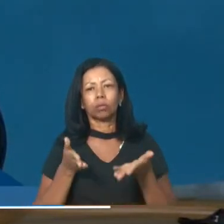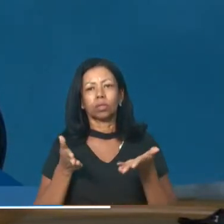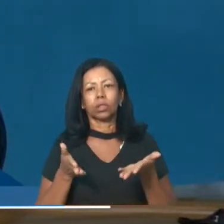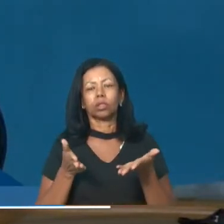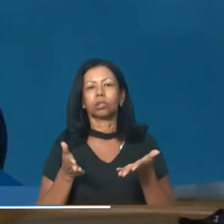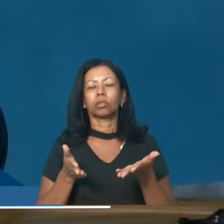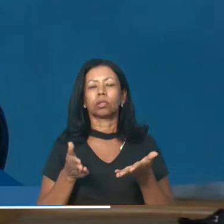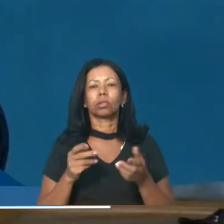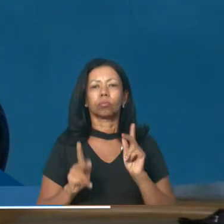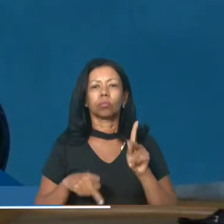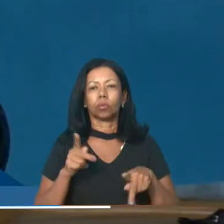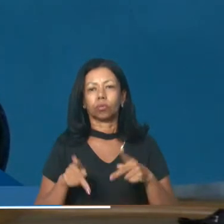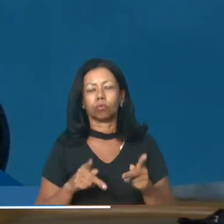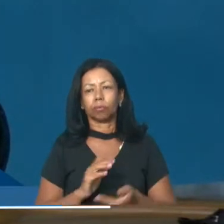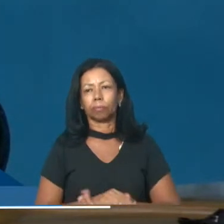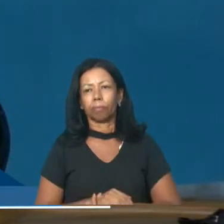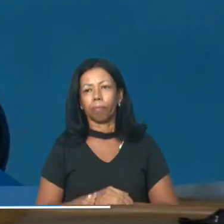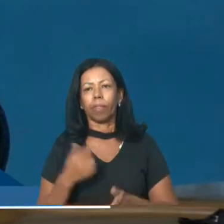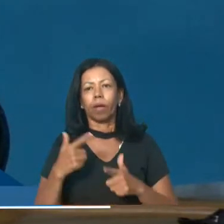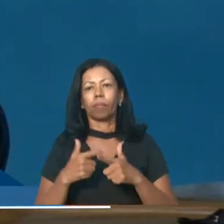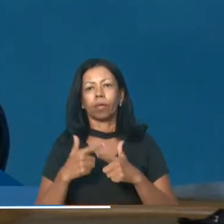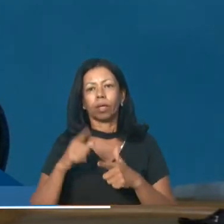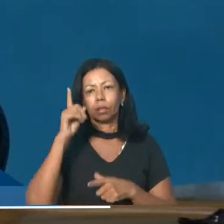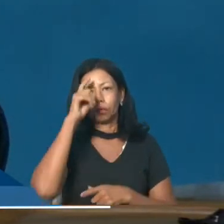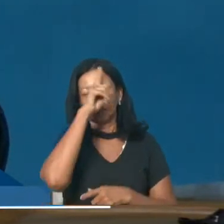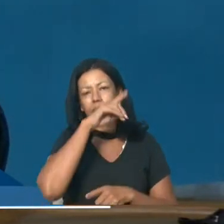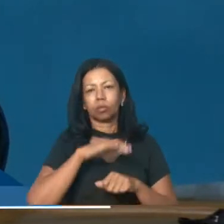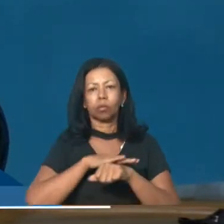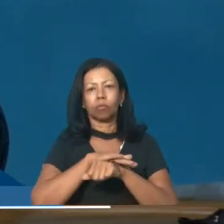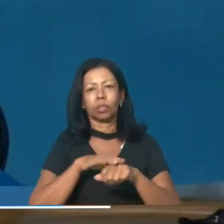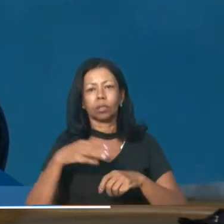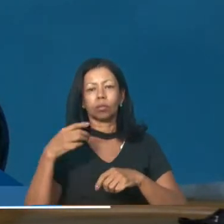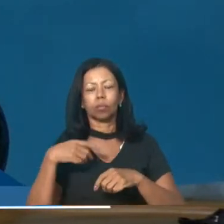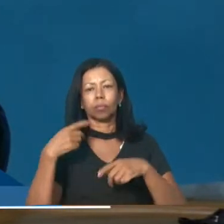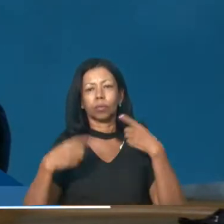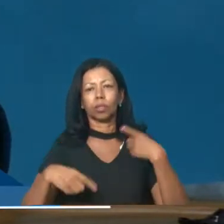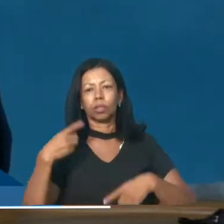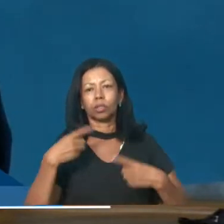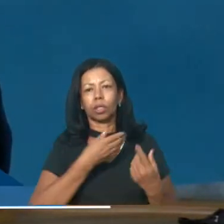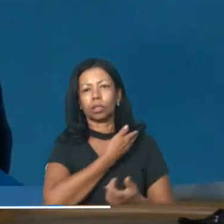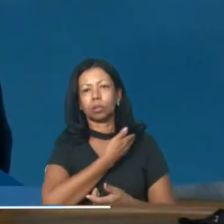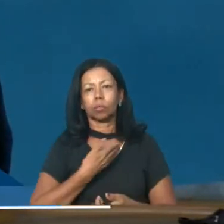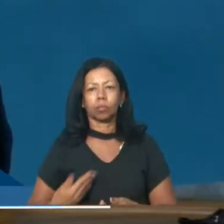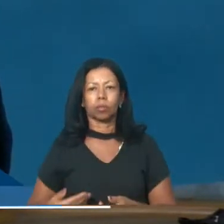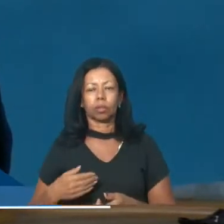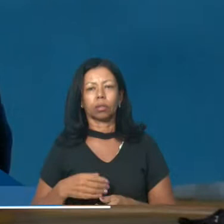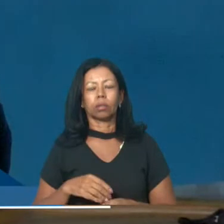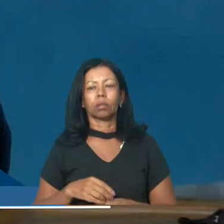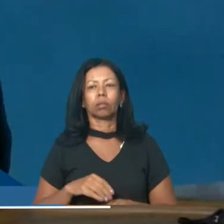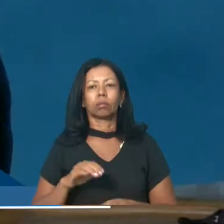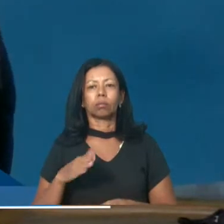população. Porque é difícil a gente conversar sobre políticas públicas efetivas, que nem quando o vereador